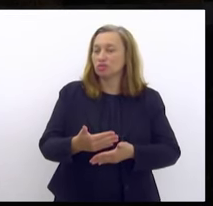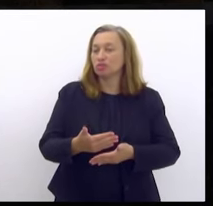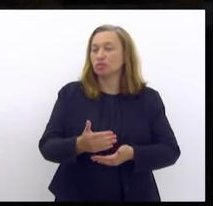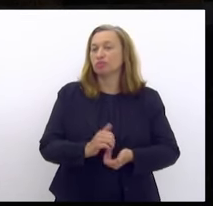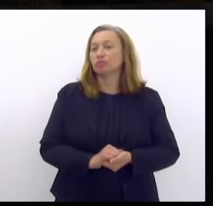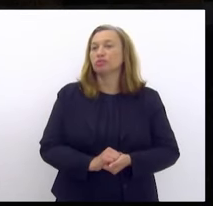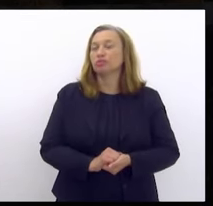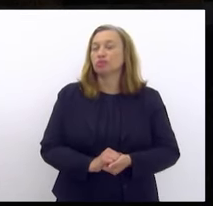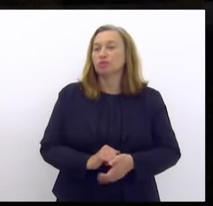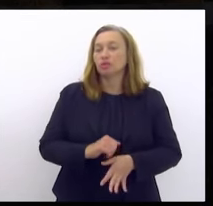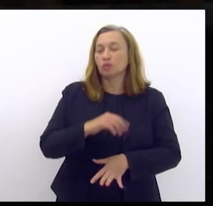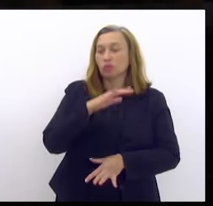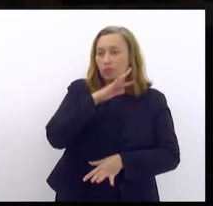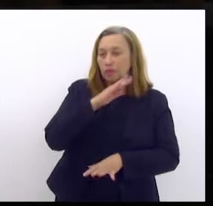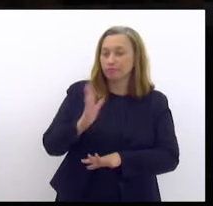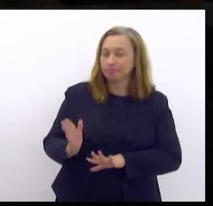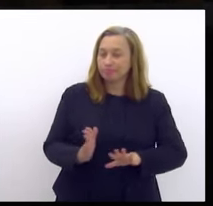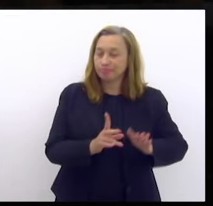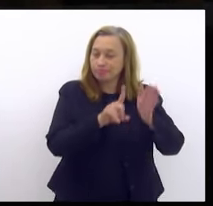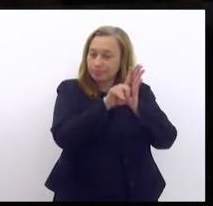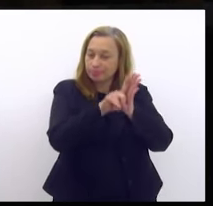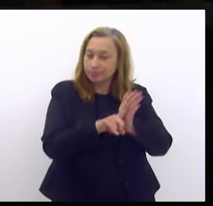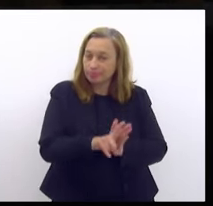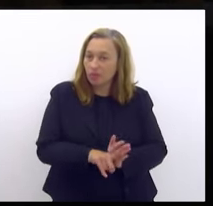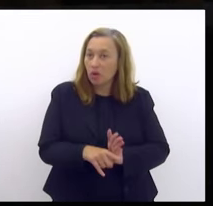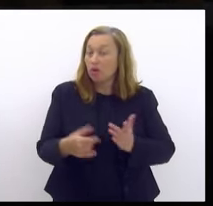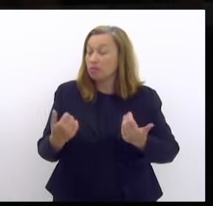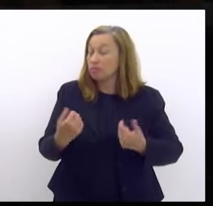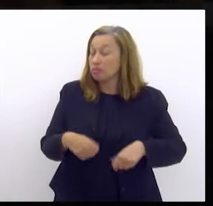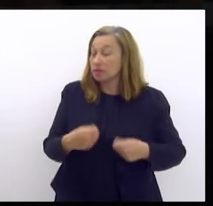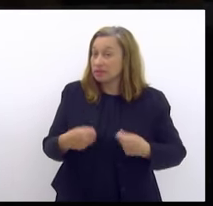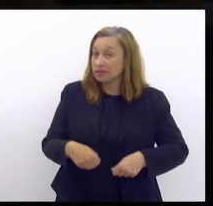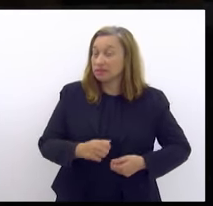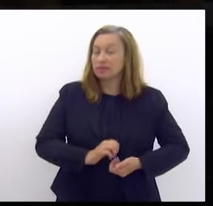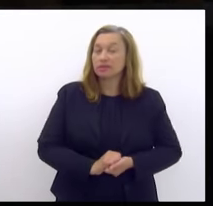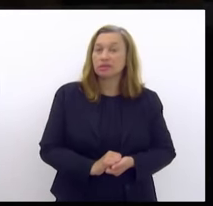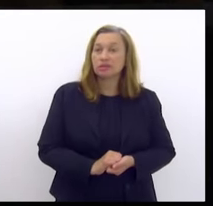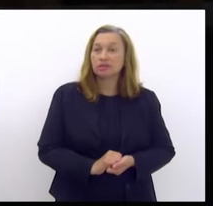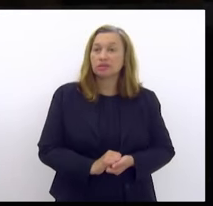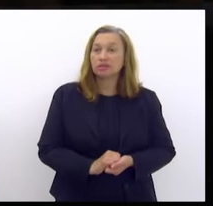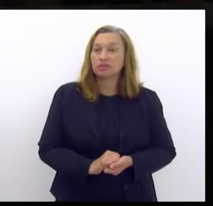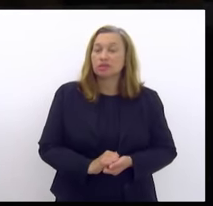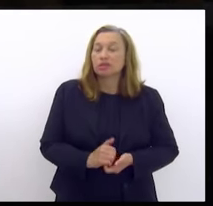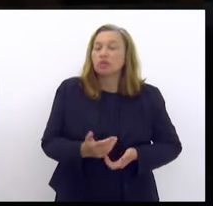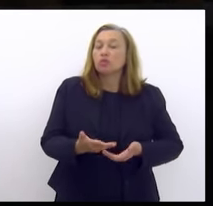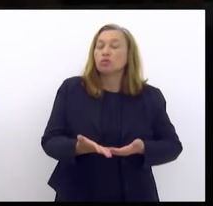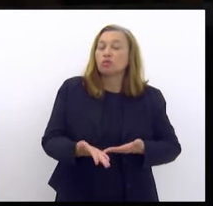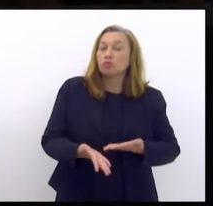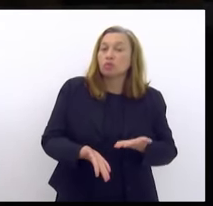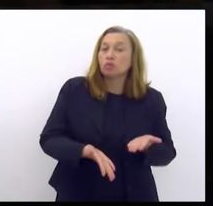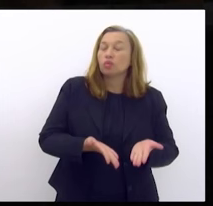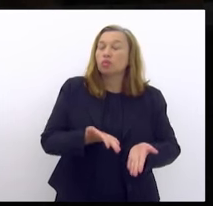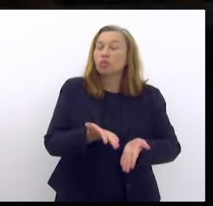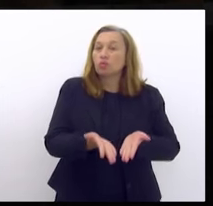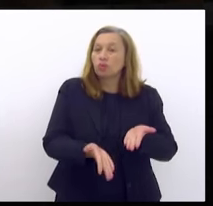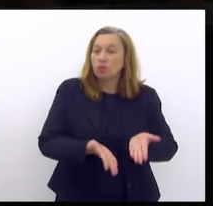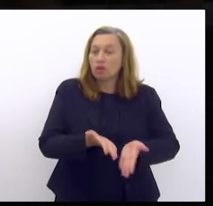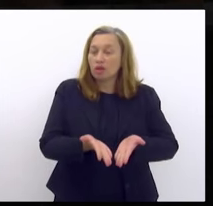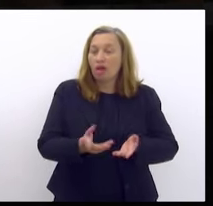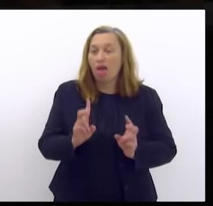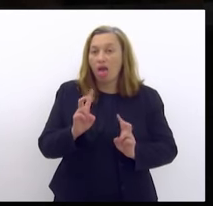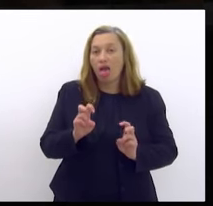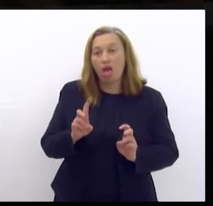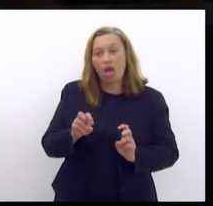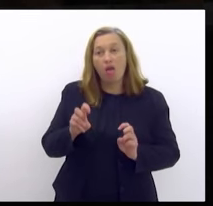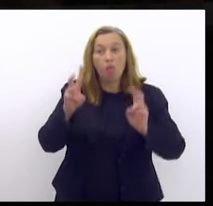auto de vistoria ele tem que ser feito de forma quinquenal. E este é um tema